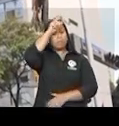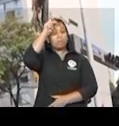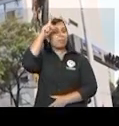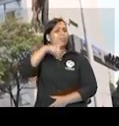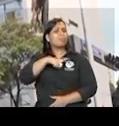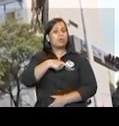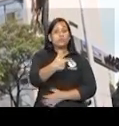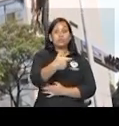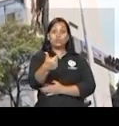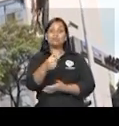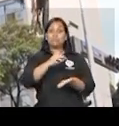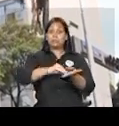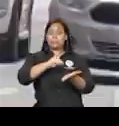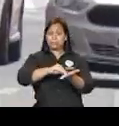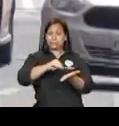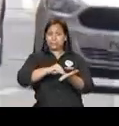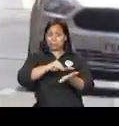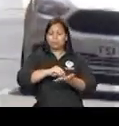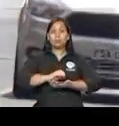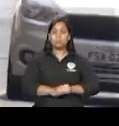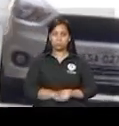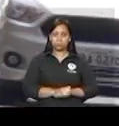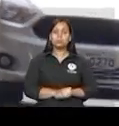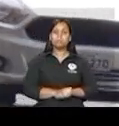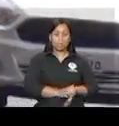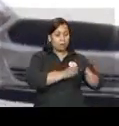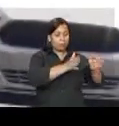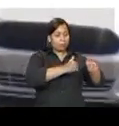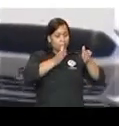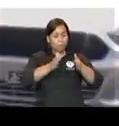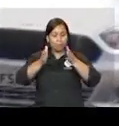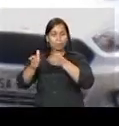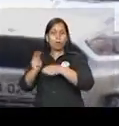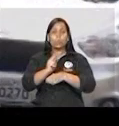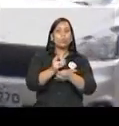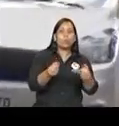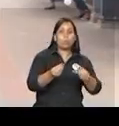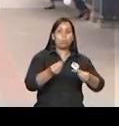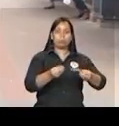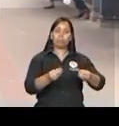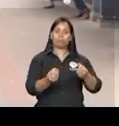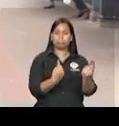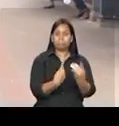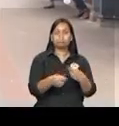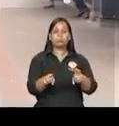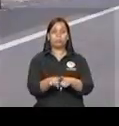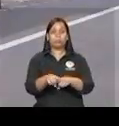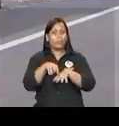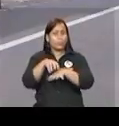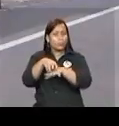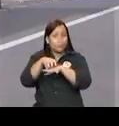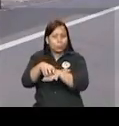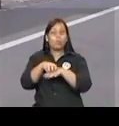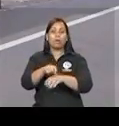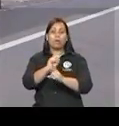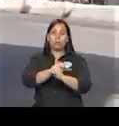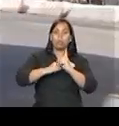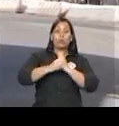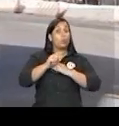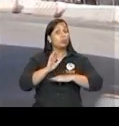de 21 secretarias. As pastas cuidam de questões como trânsito, transportes, assistência